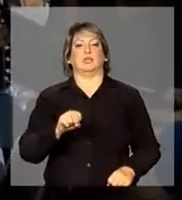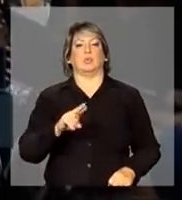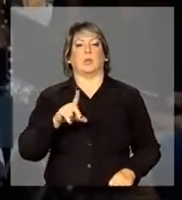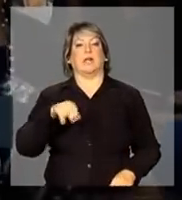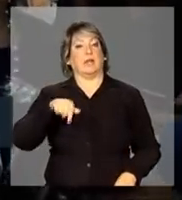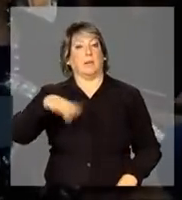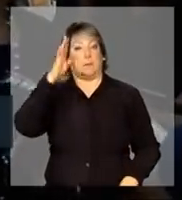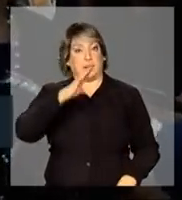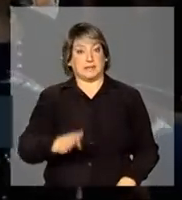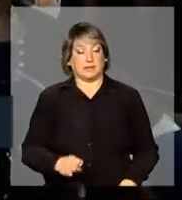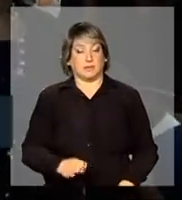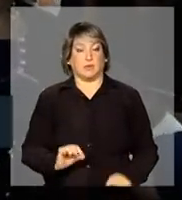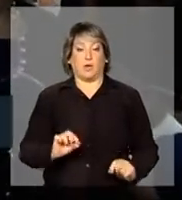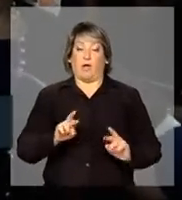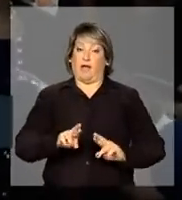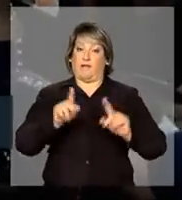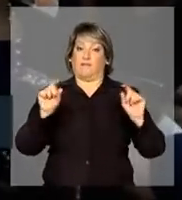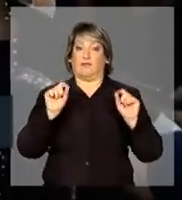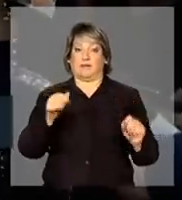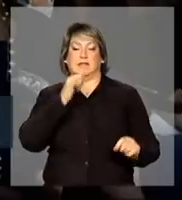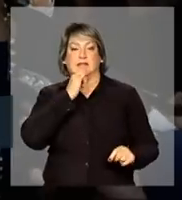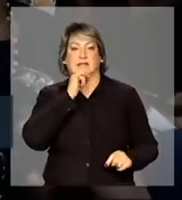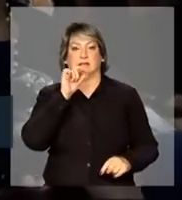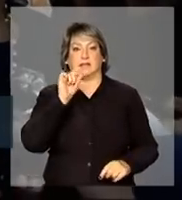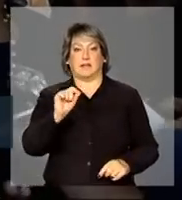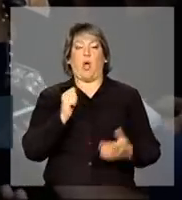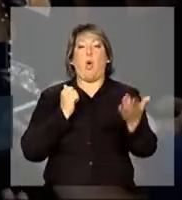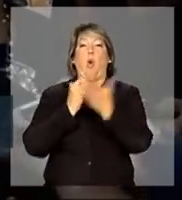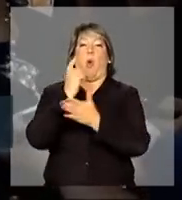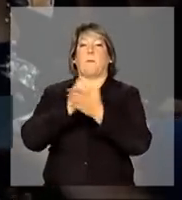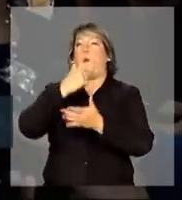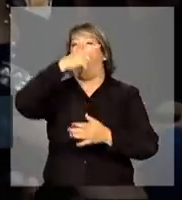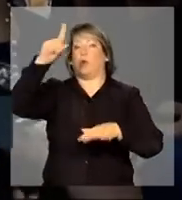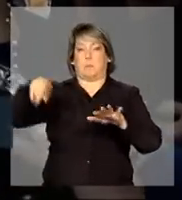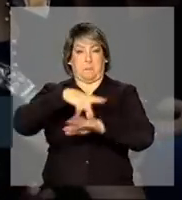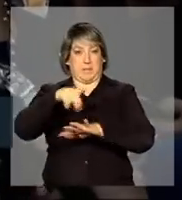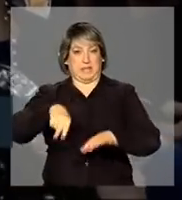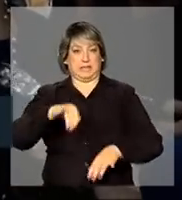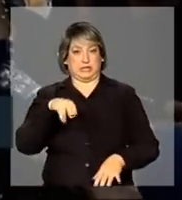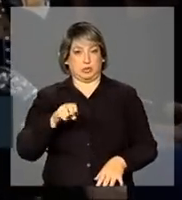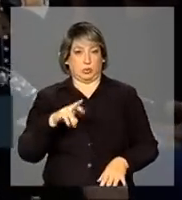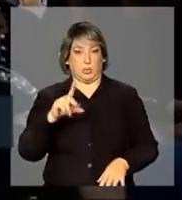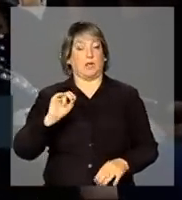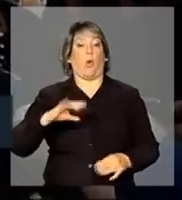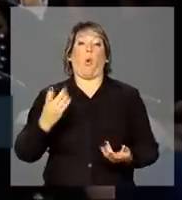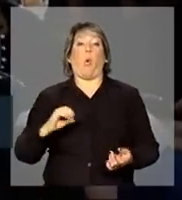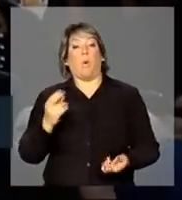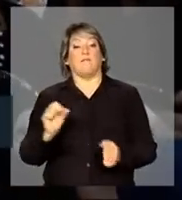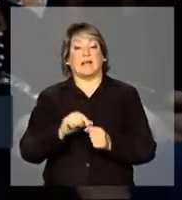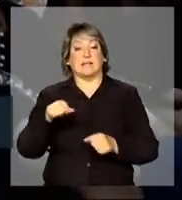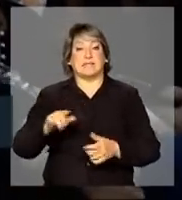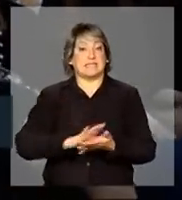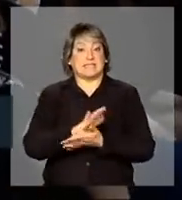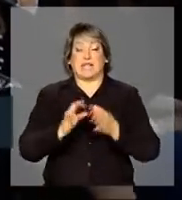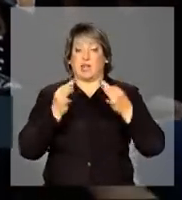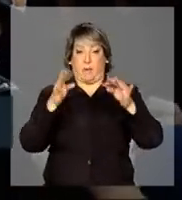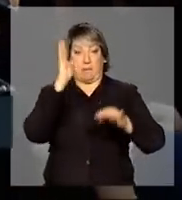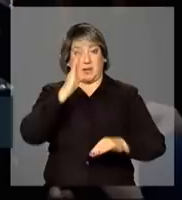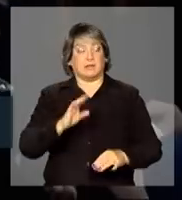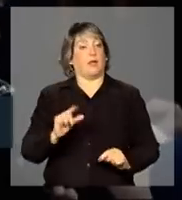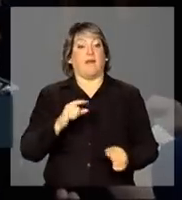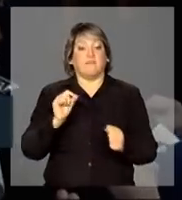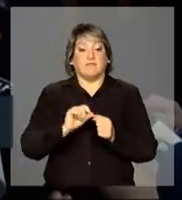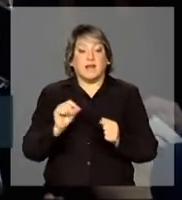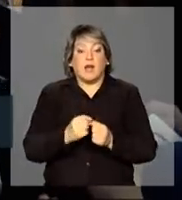vez de importar insulina ou produzir insulina sem tecnologia brasileira, você